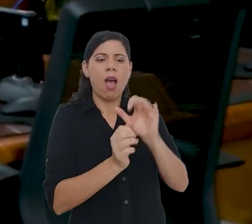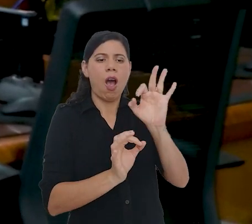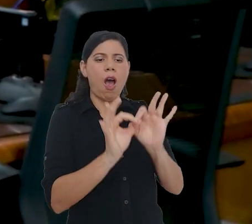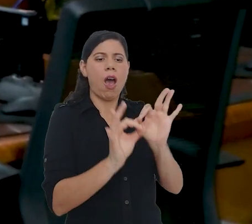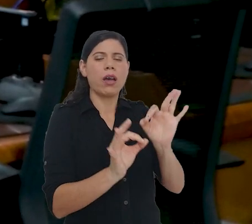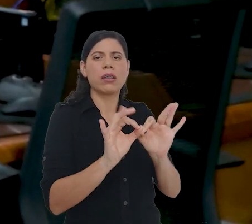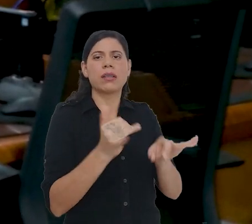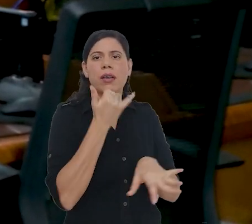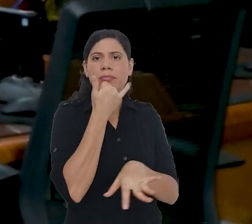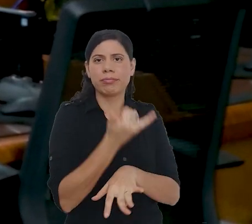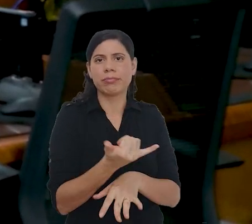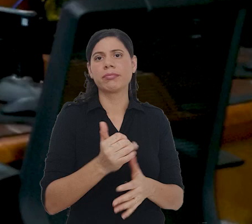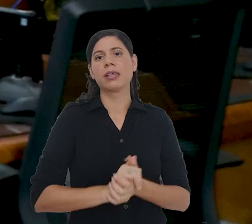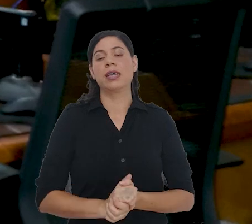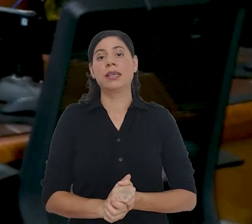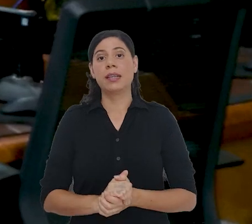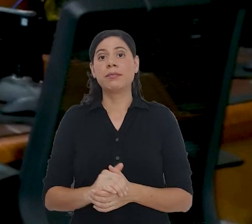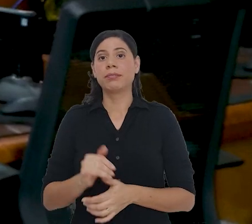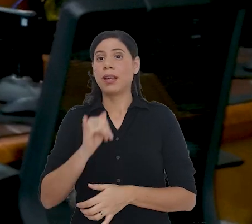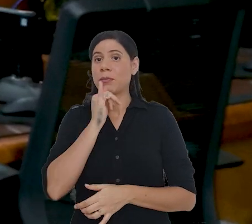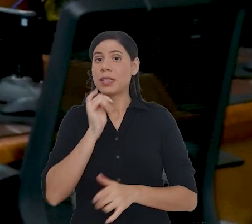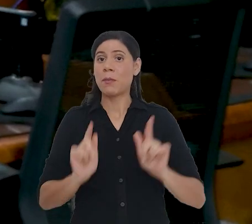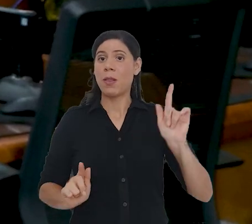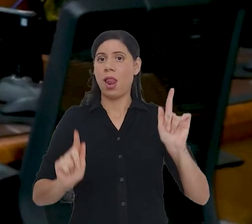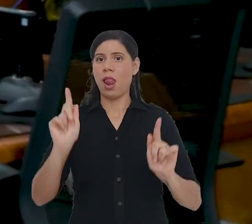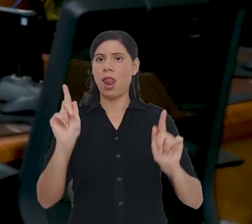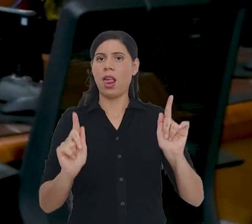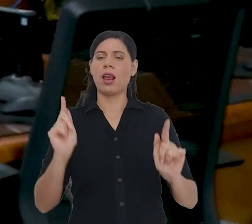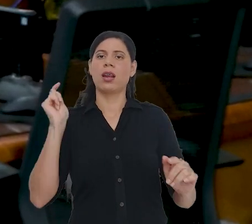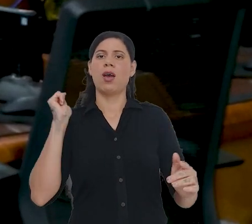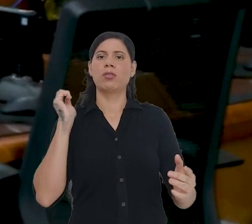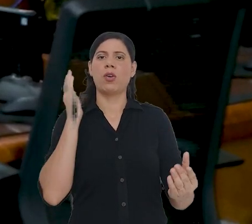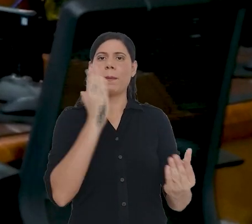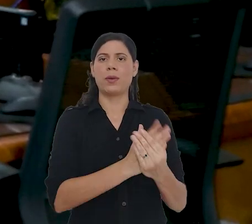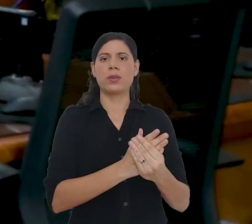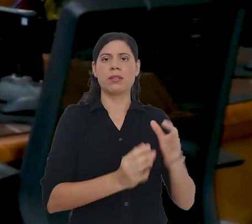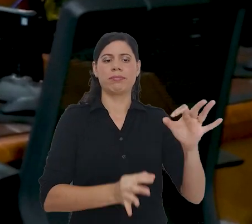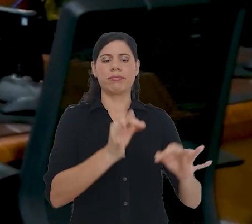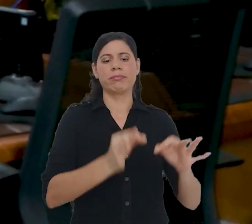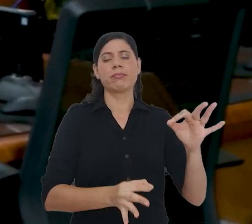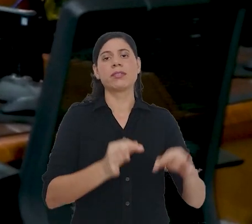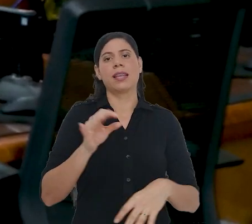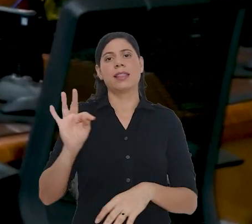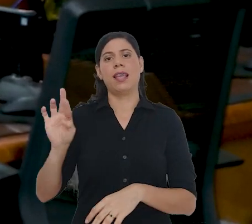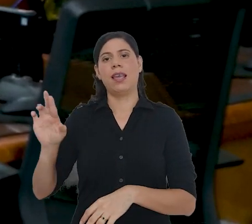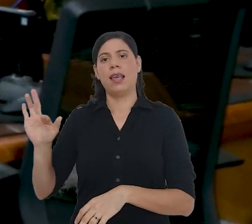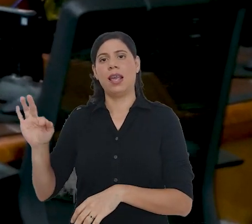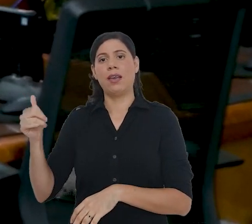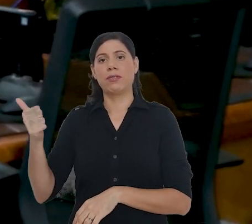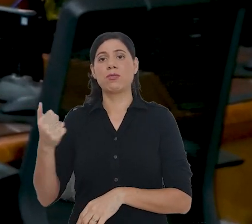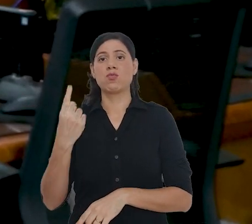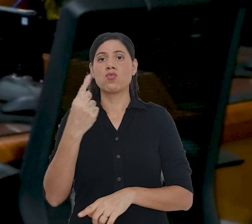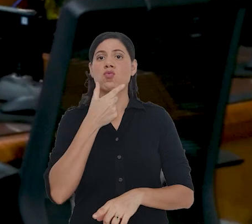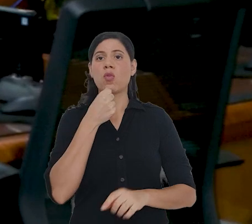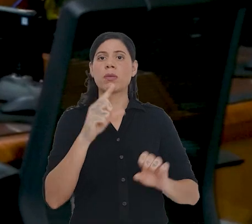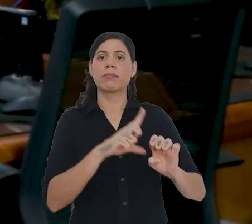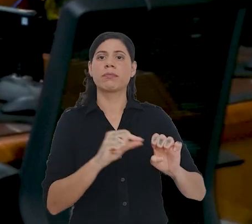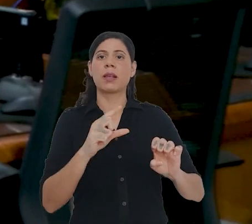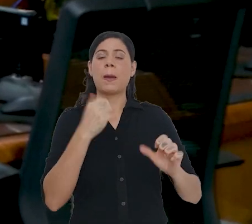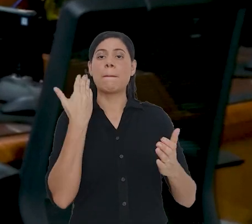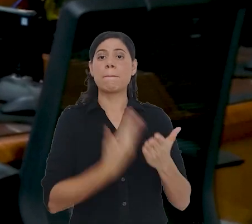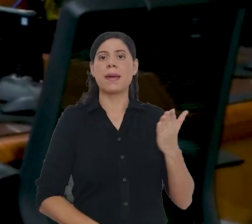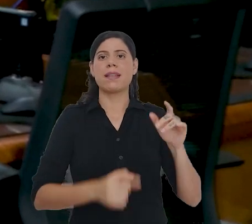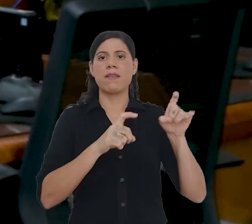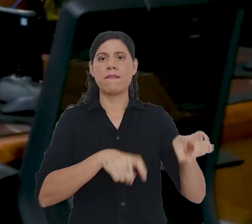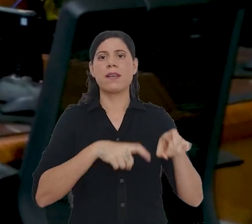ou perdoado. É o caso de um arremate de leilão que chegou a ser julgado aqui no TRF1. Um empresário perdeu a